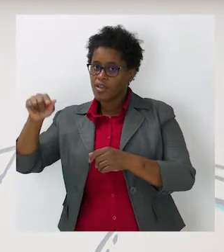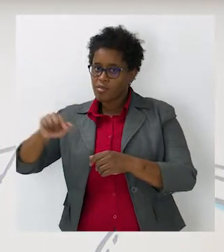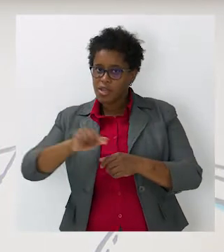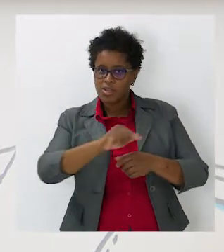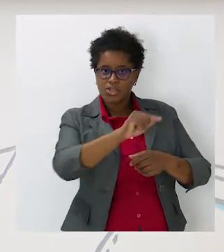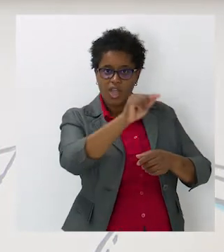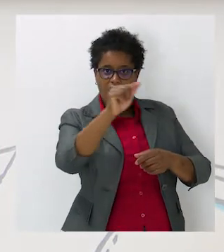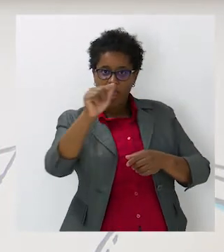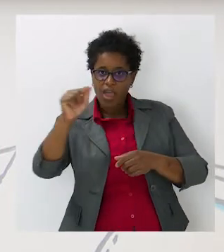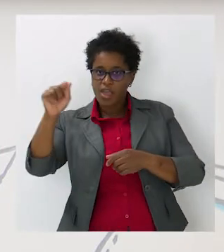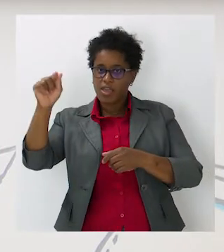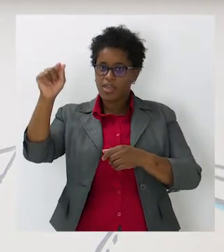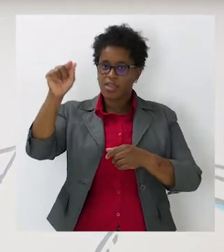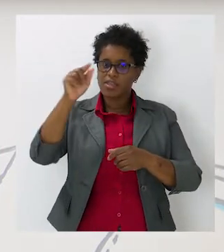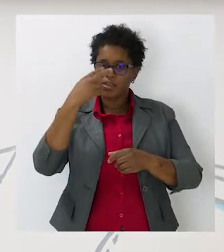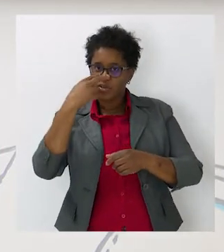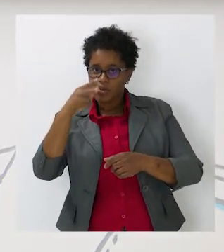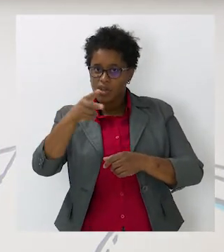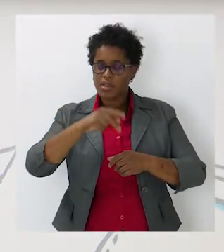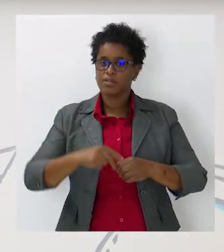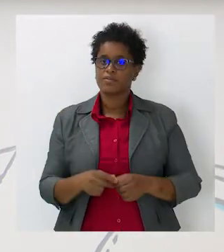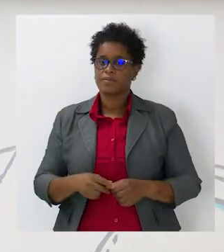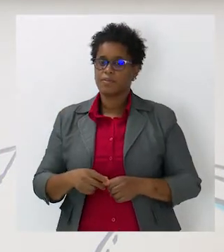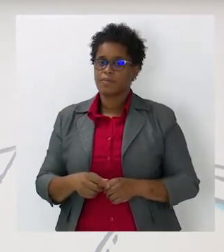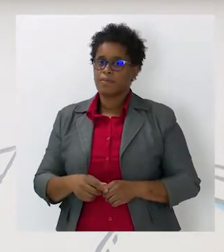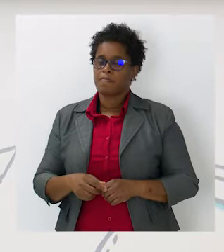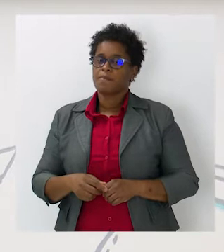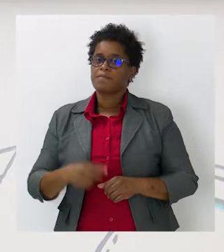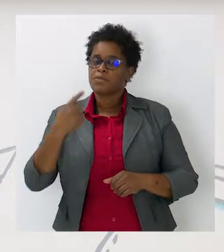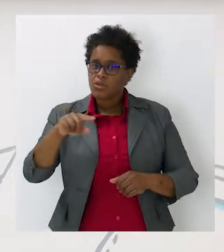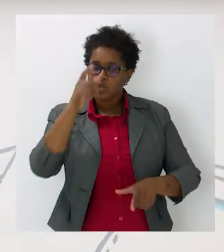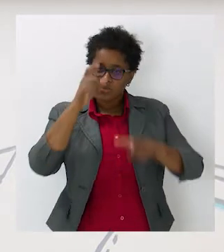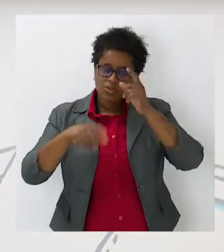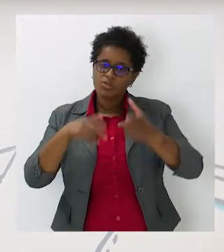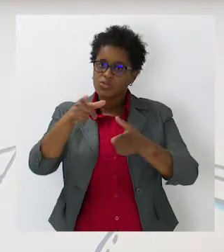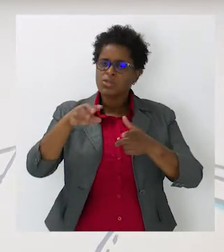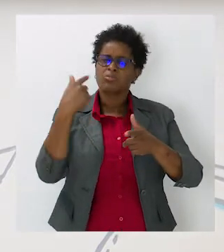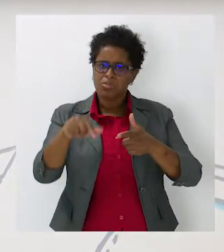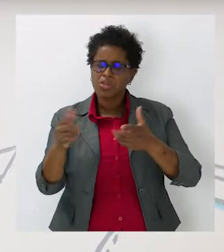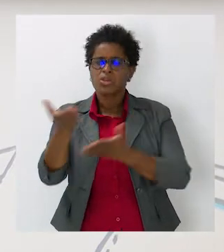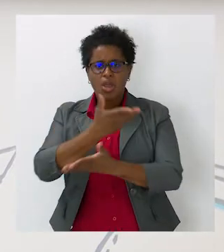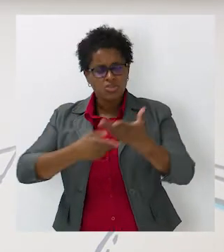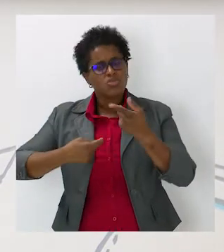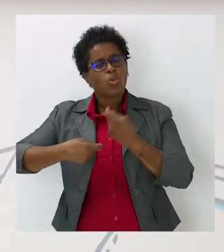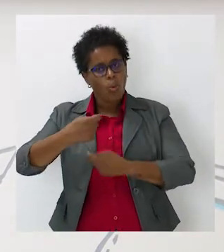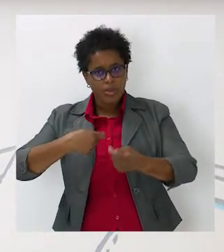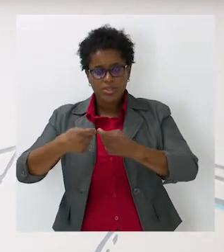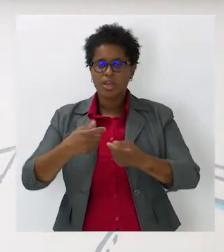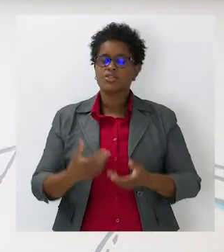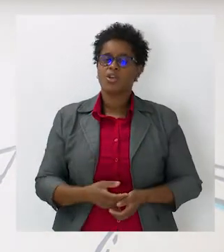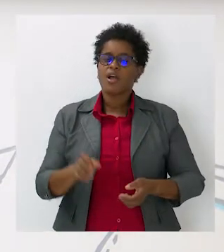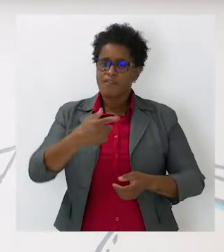indicadas pelas setas, está vendo? E os gregos mantinham relações comerciais. Por